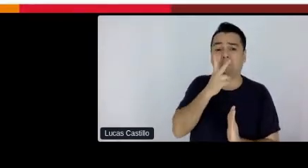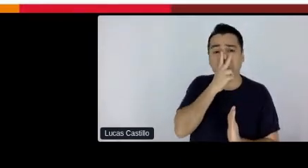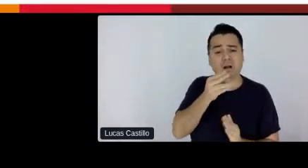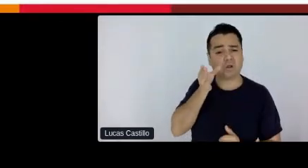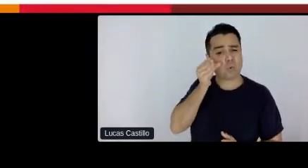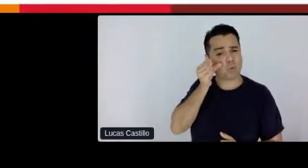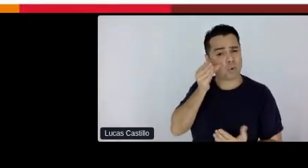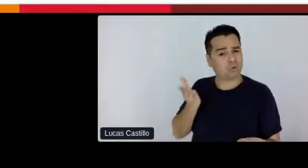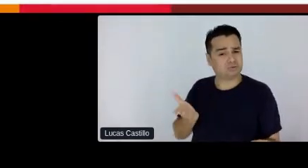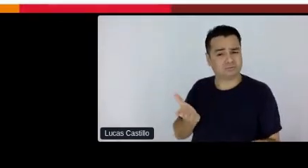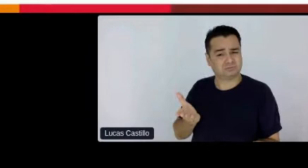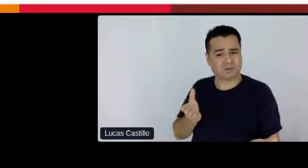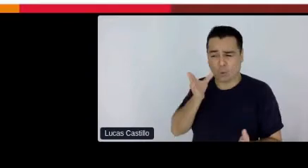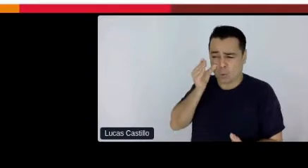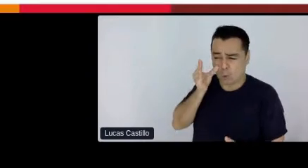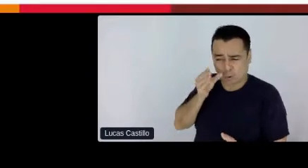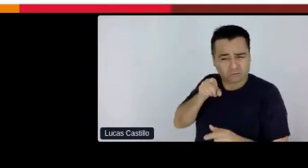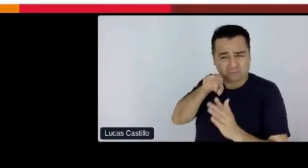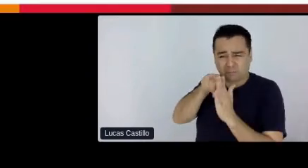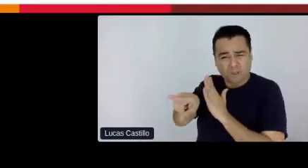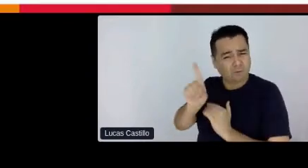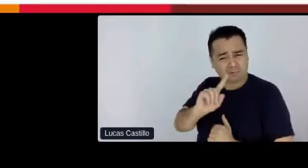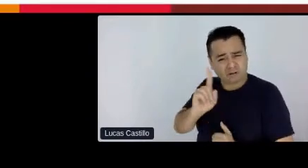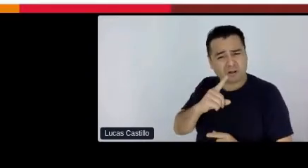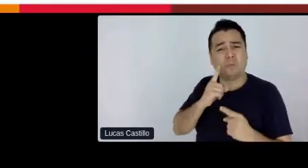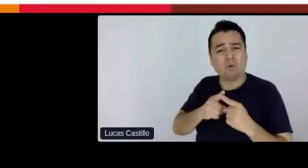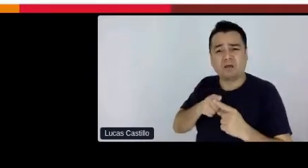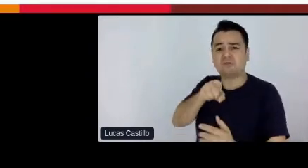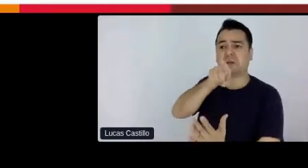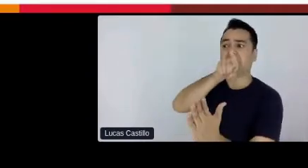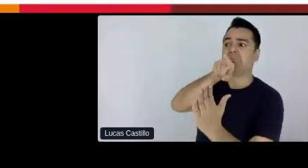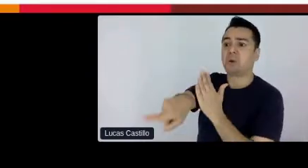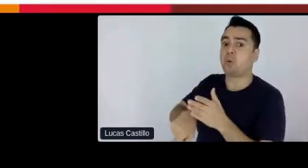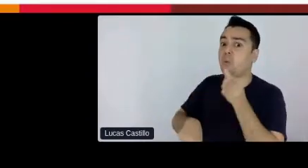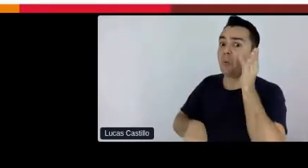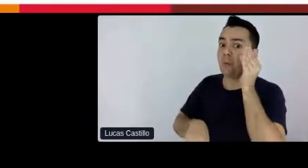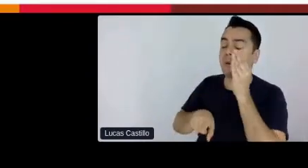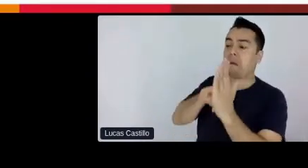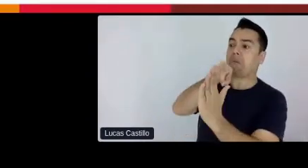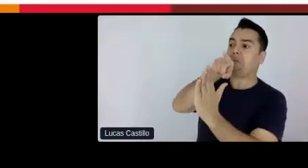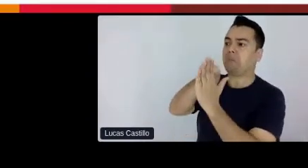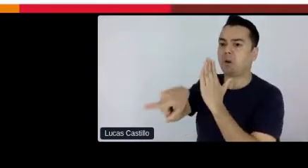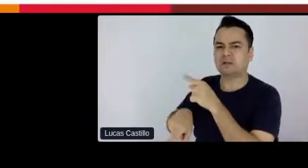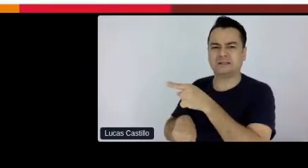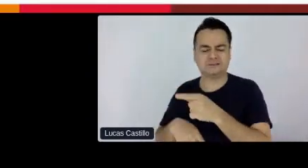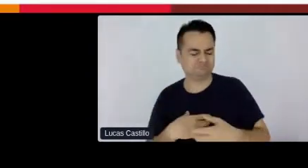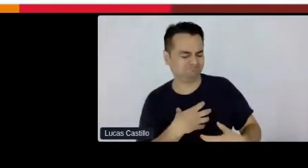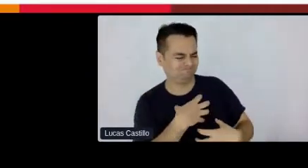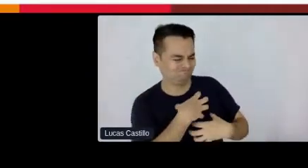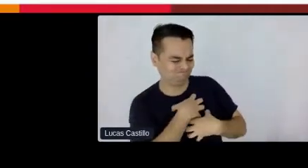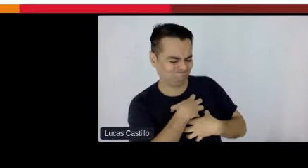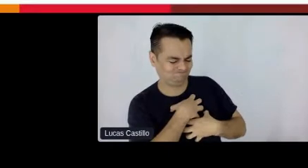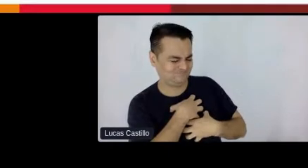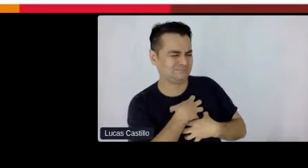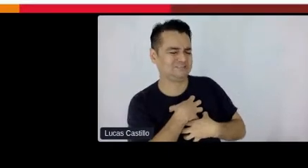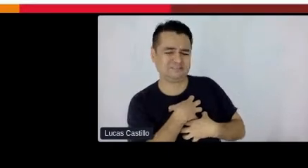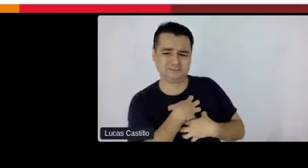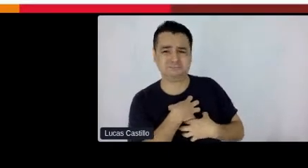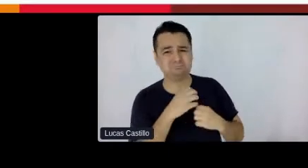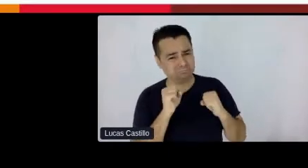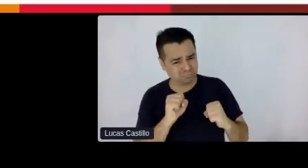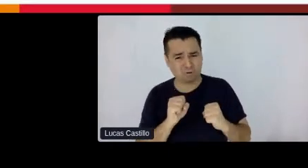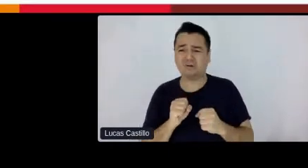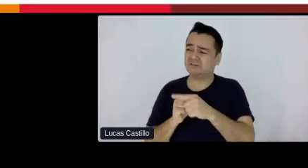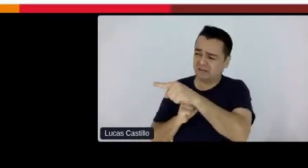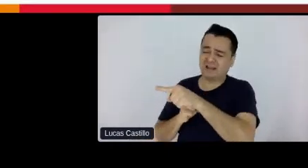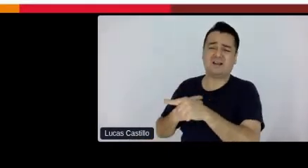é melhor a gente não perguntar. A gente não sabe o impacto do que uma curiosidade nossa, que está conduzindo um processo seletivo, ele pode impactar na vida do